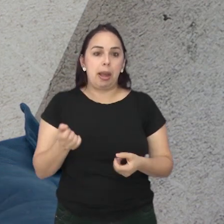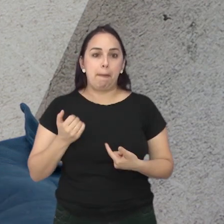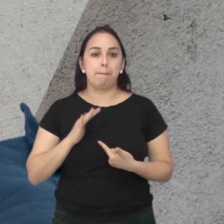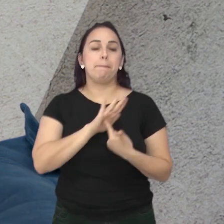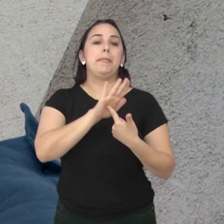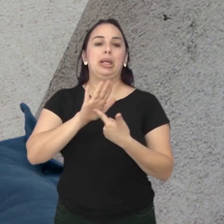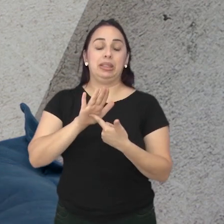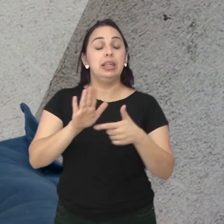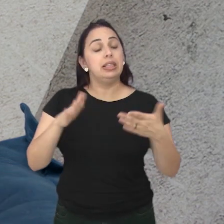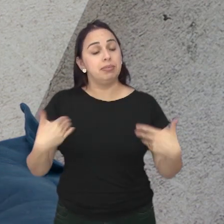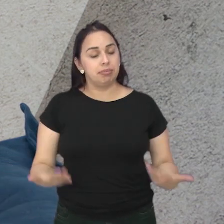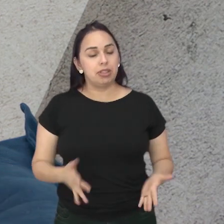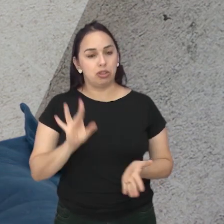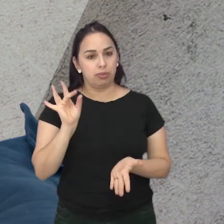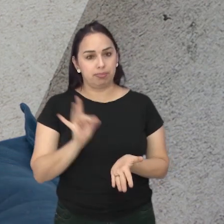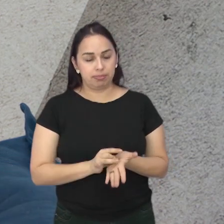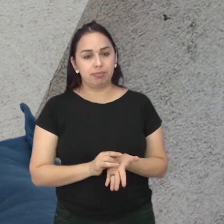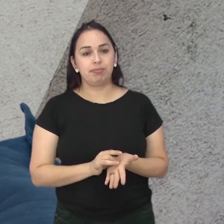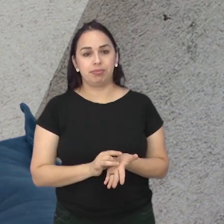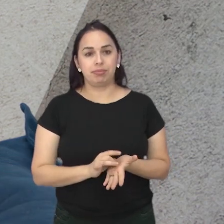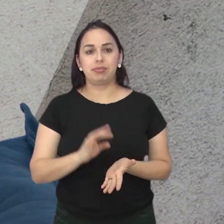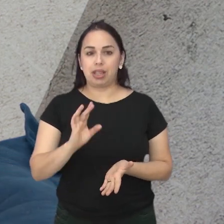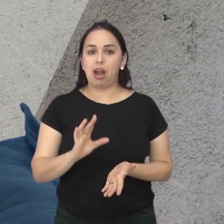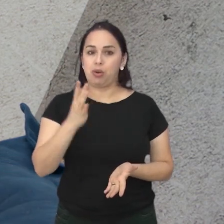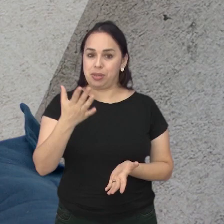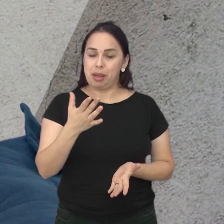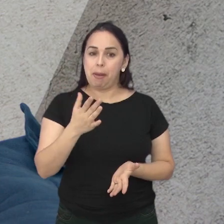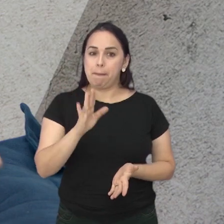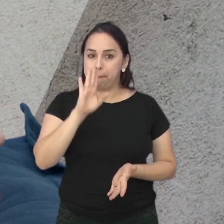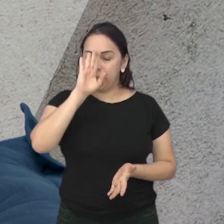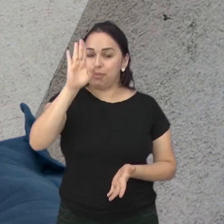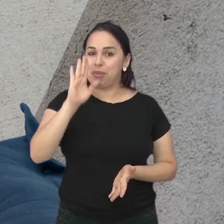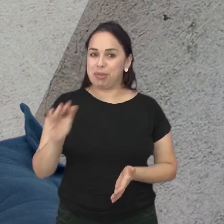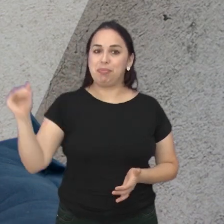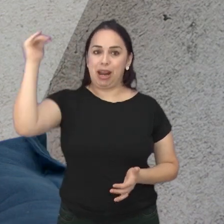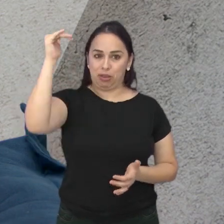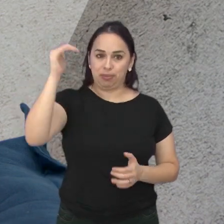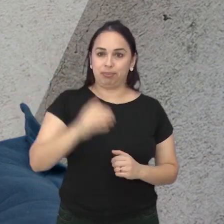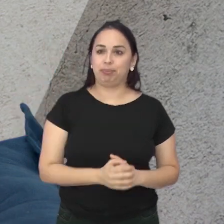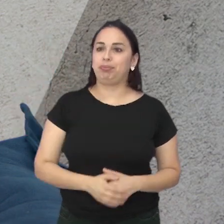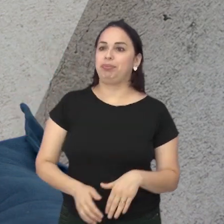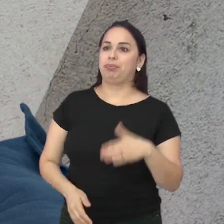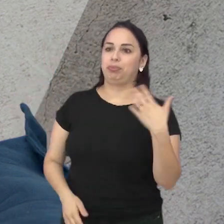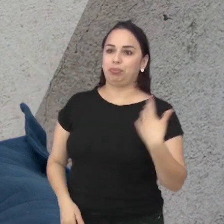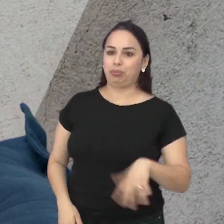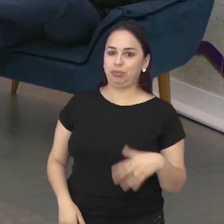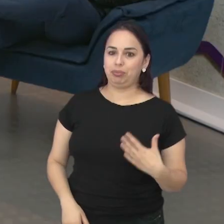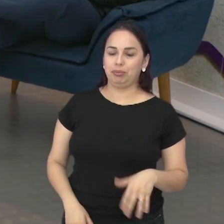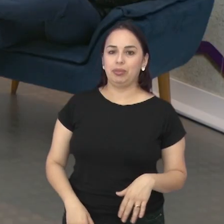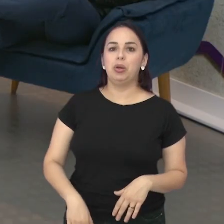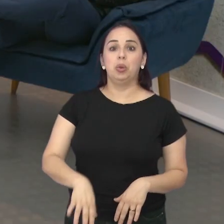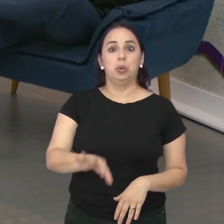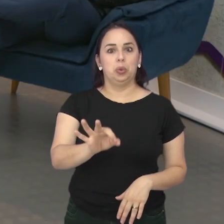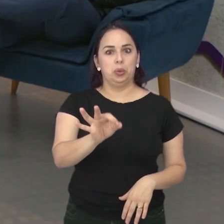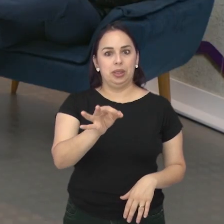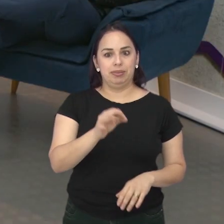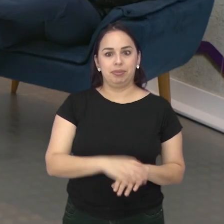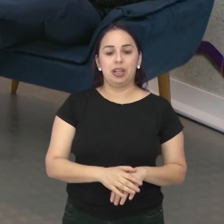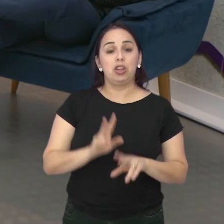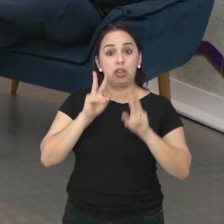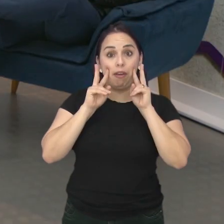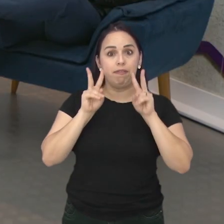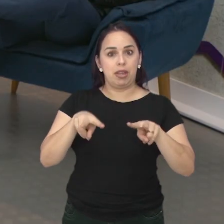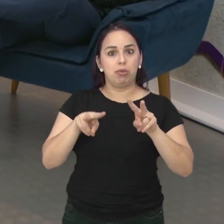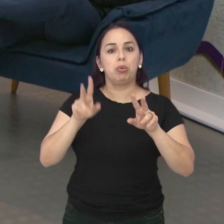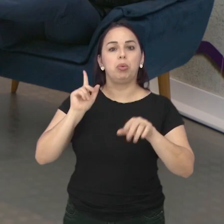proposta. Então, realmente, existe essa questão, sim, inclusive para adultos. Isso é muito interessante. Isso é muito importante. Daí a gente